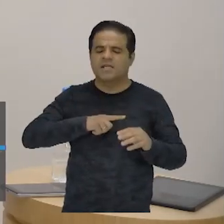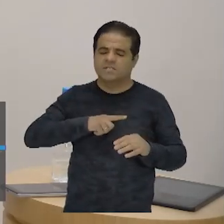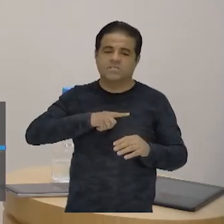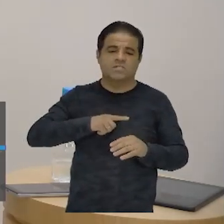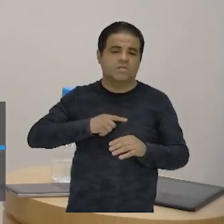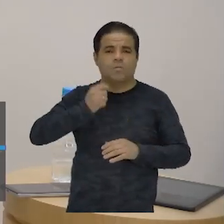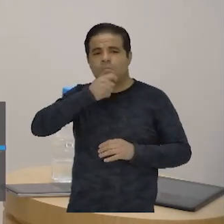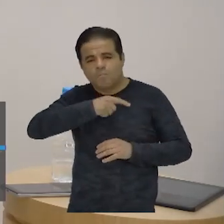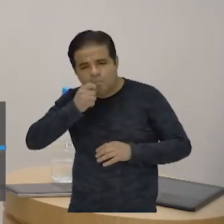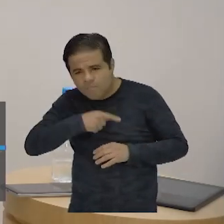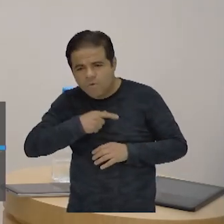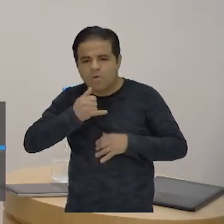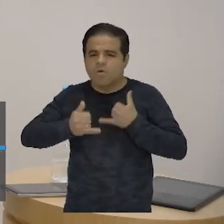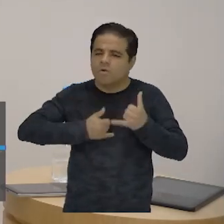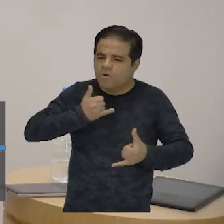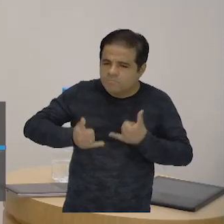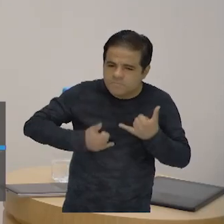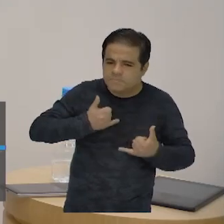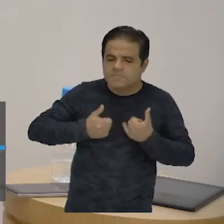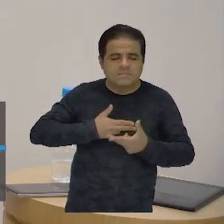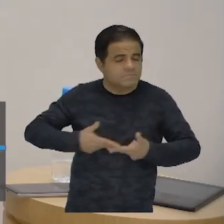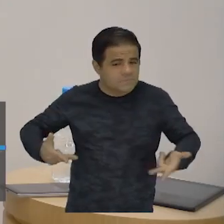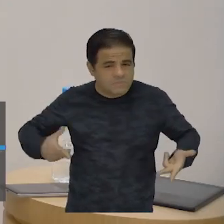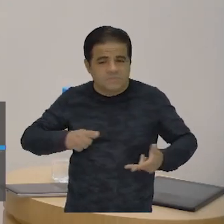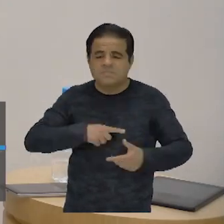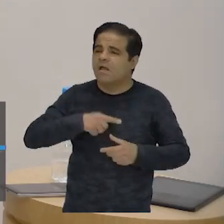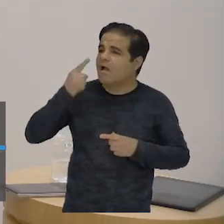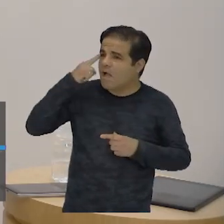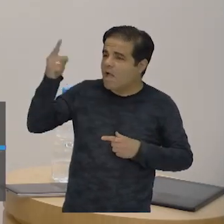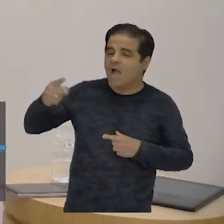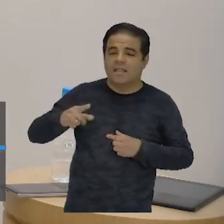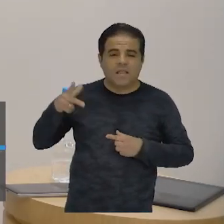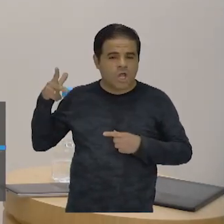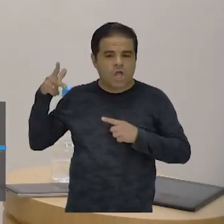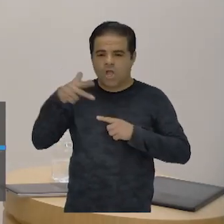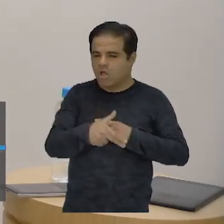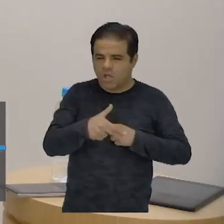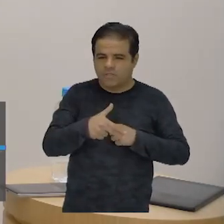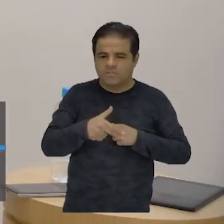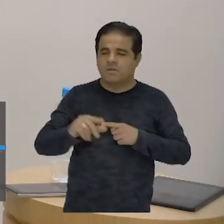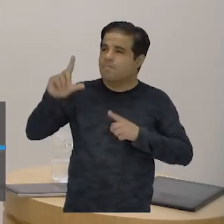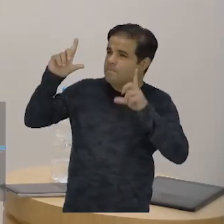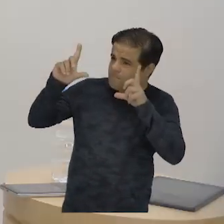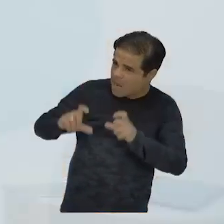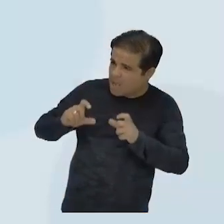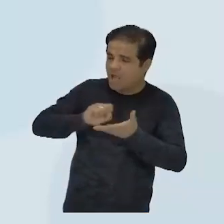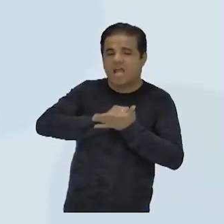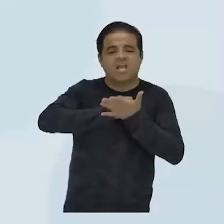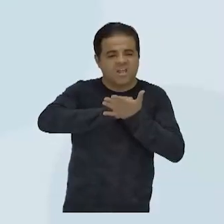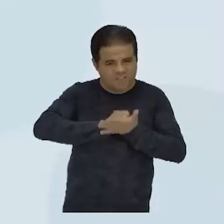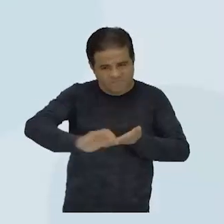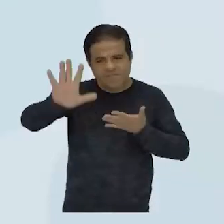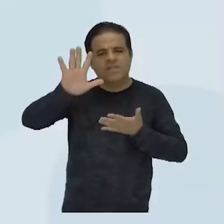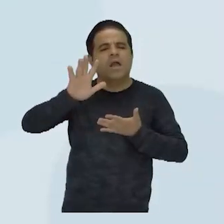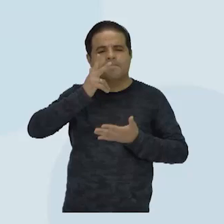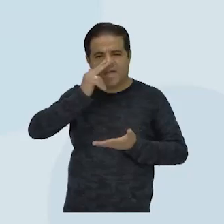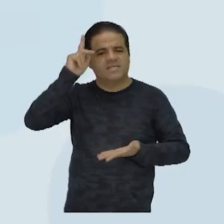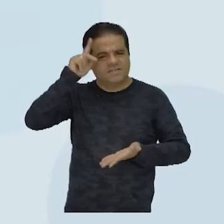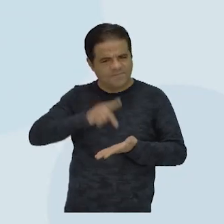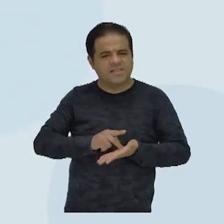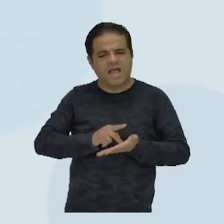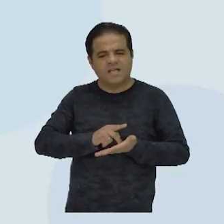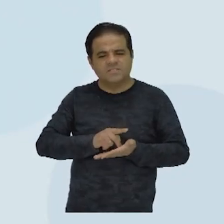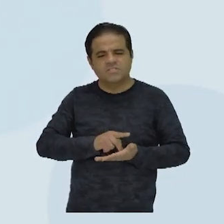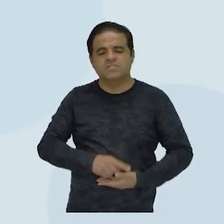de humor, está ironizando, e aí tem aquele corte, né, dá um print na tela e envia como se fosse a verdade. Existe